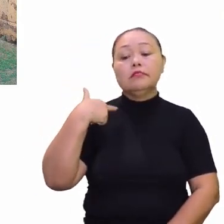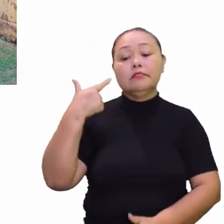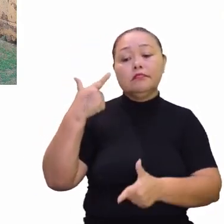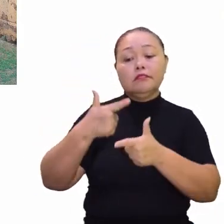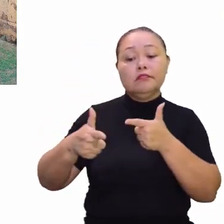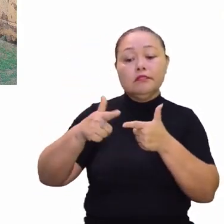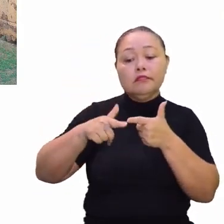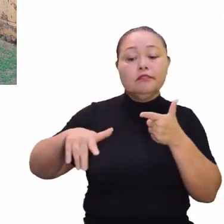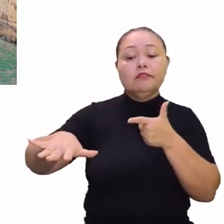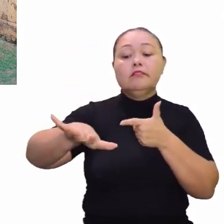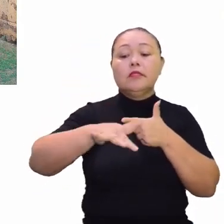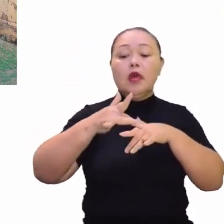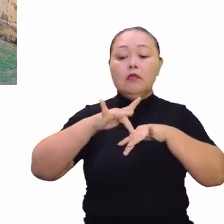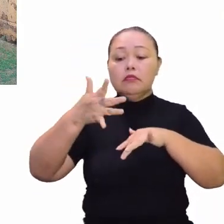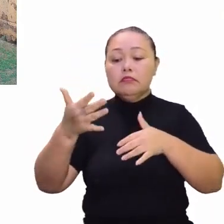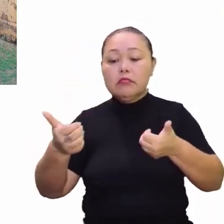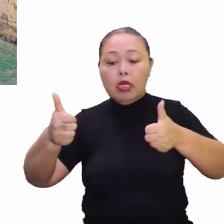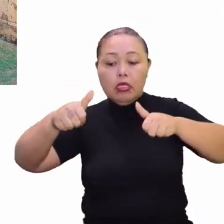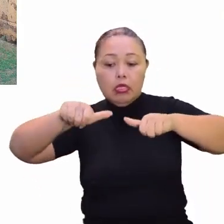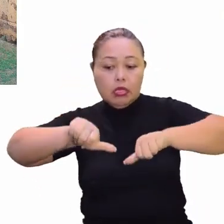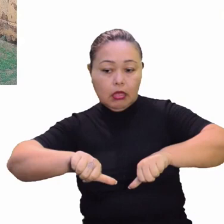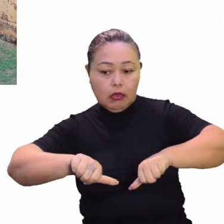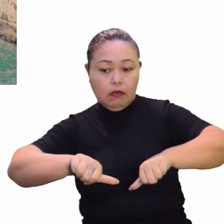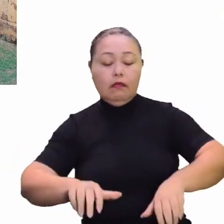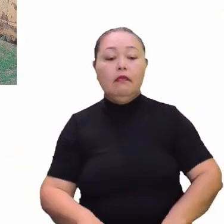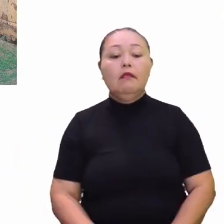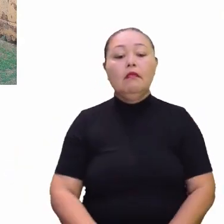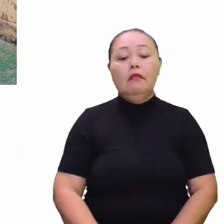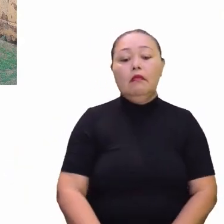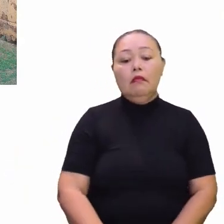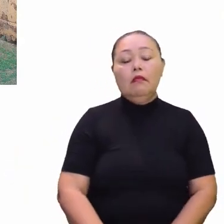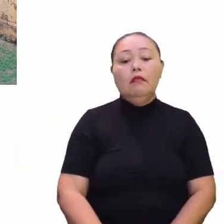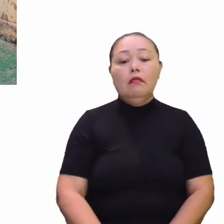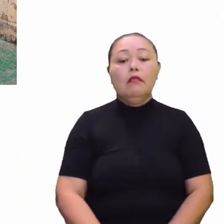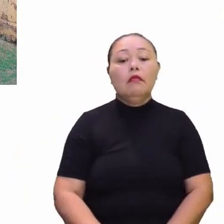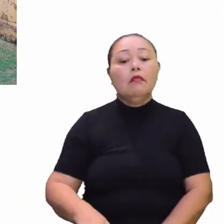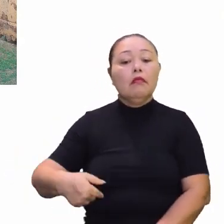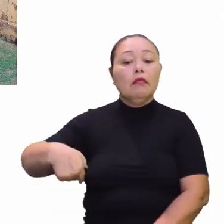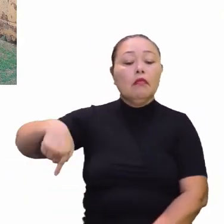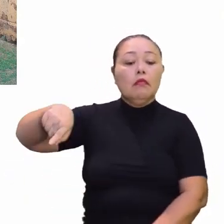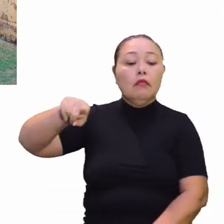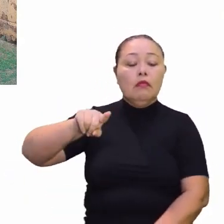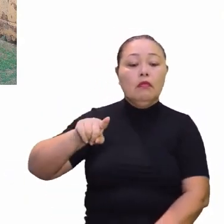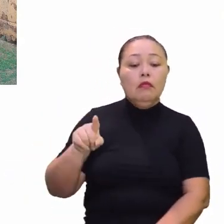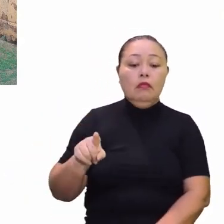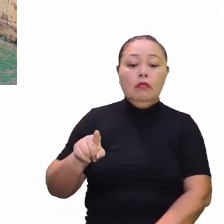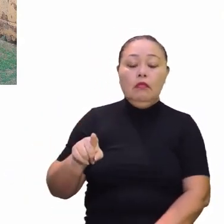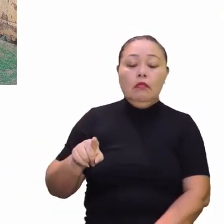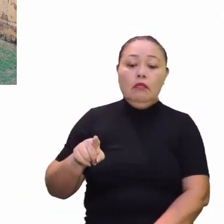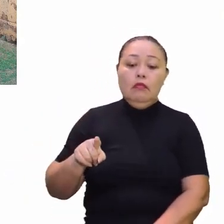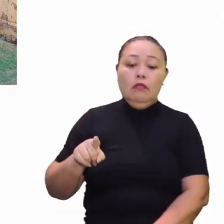conta aí da crise da mineração. E também essa